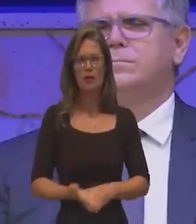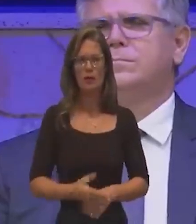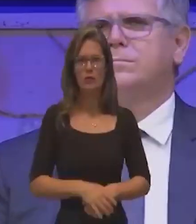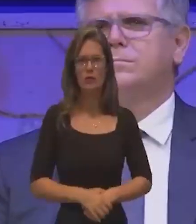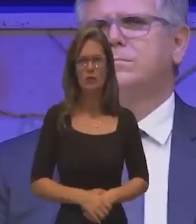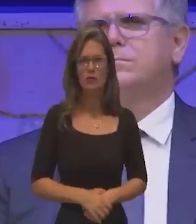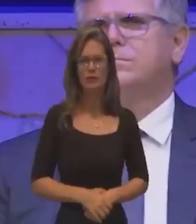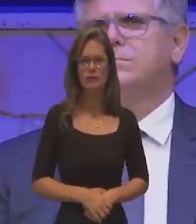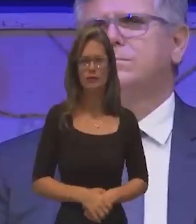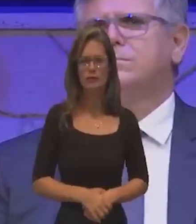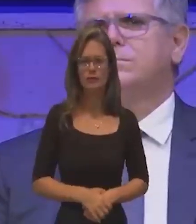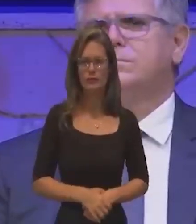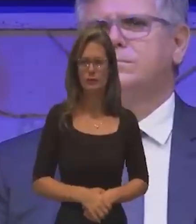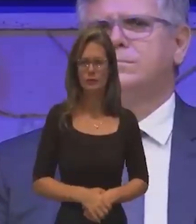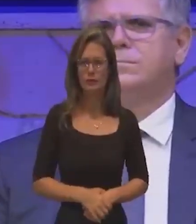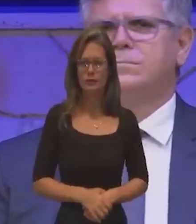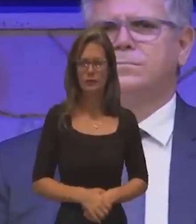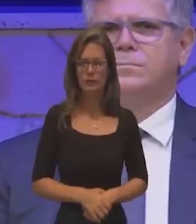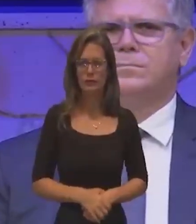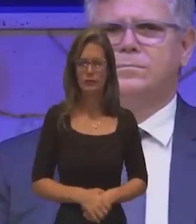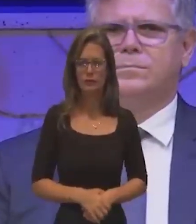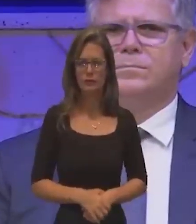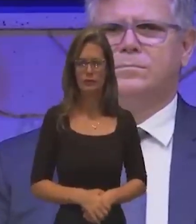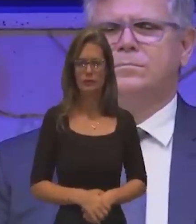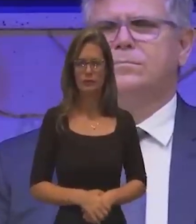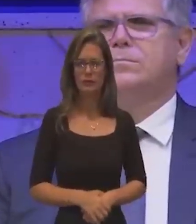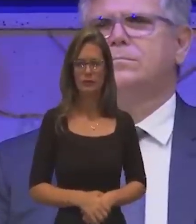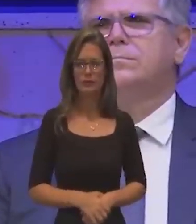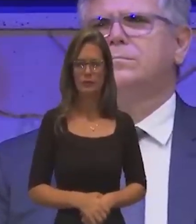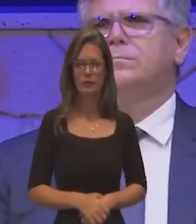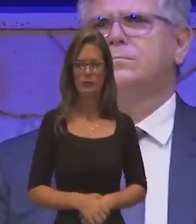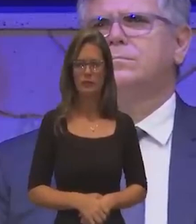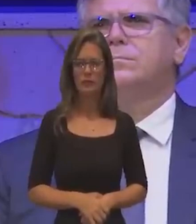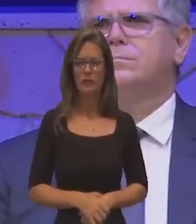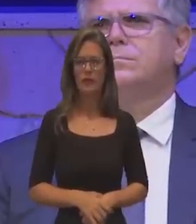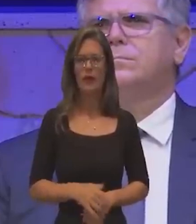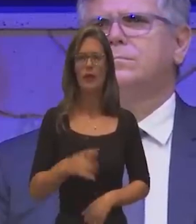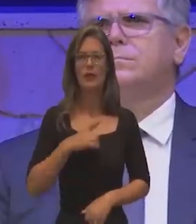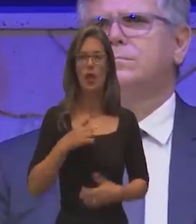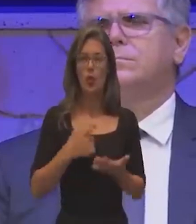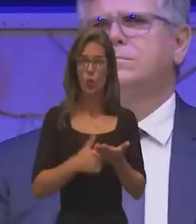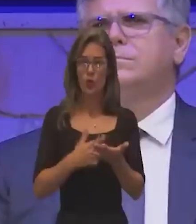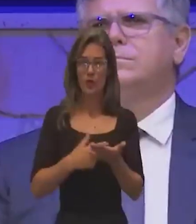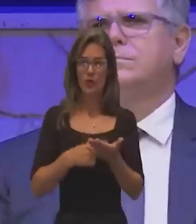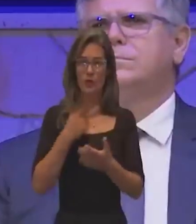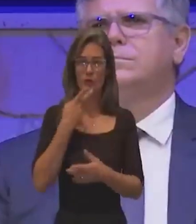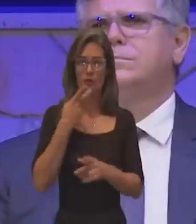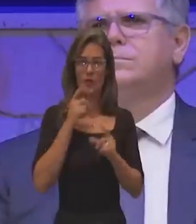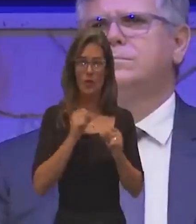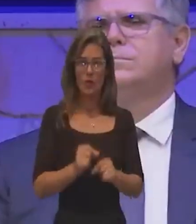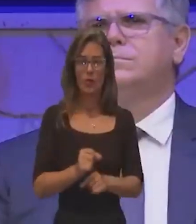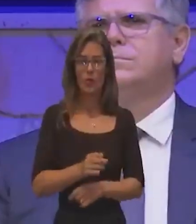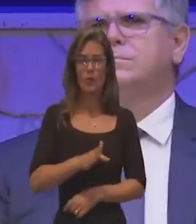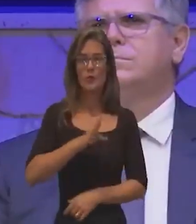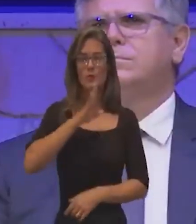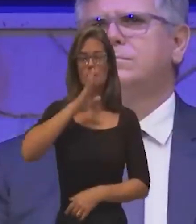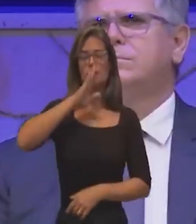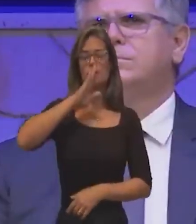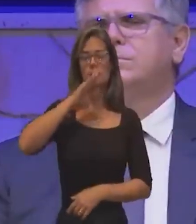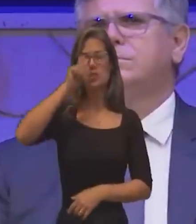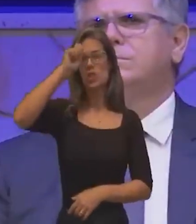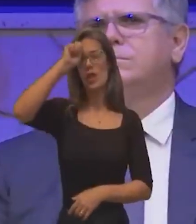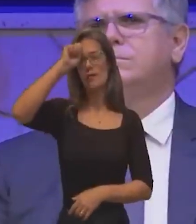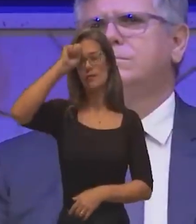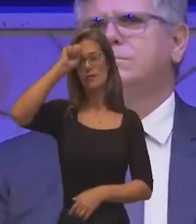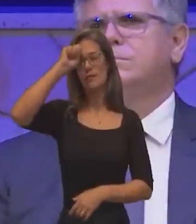porque há um livro chamado O Silêncio de Adão, que justamente aponta para essa realidade